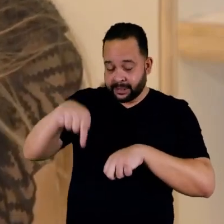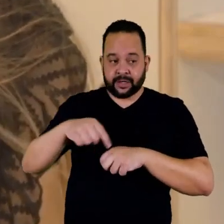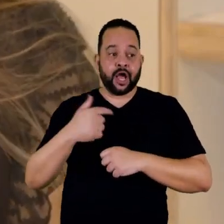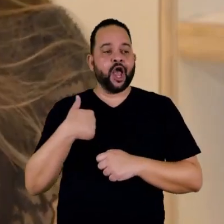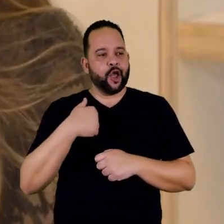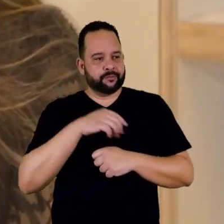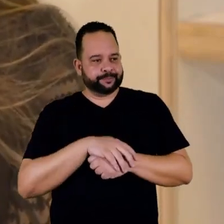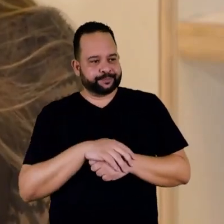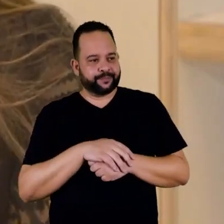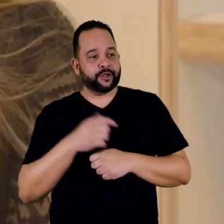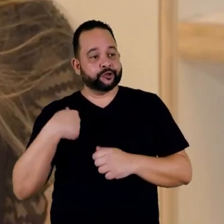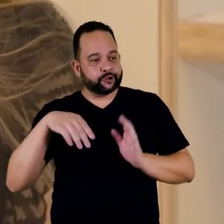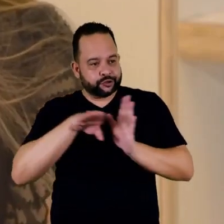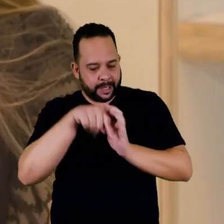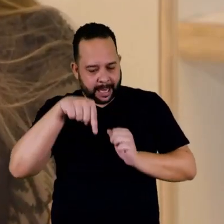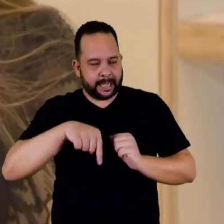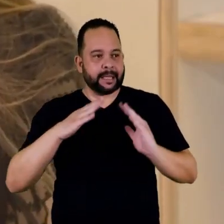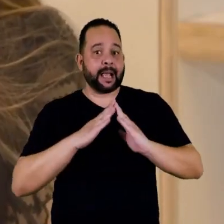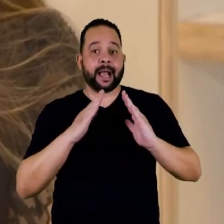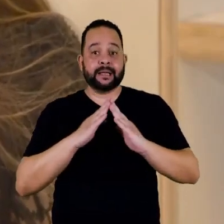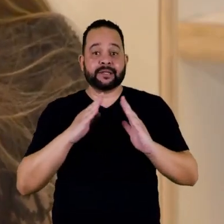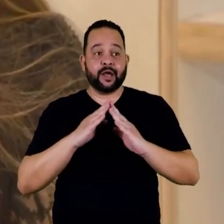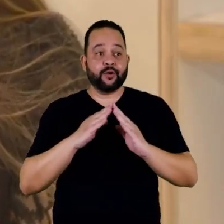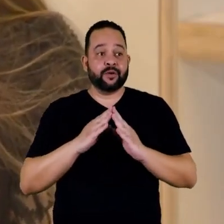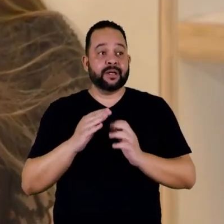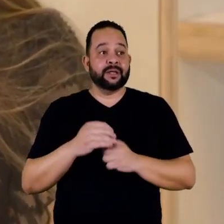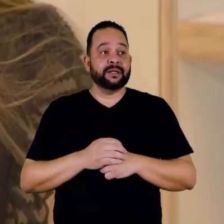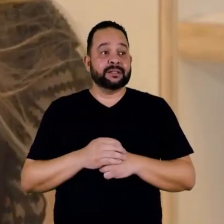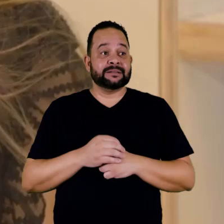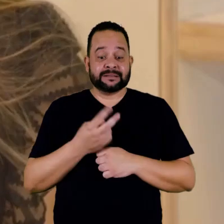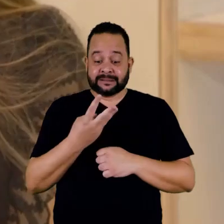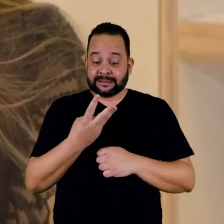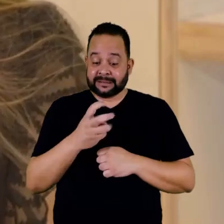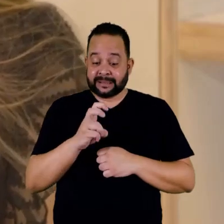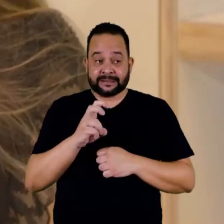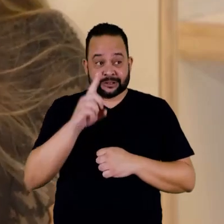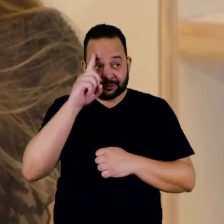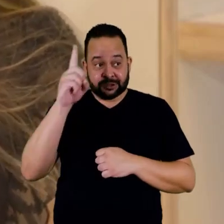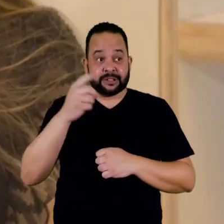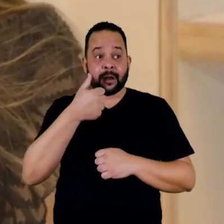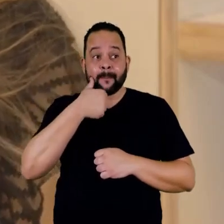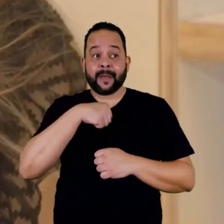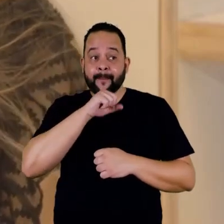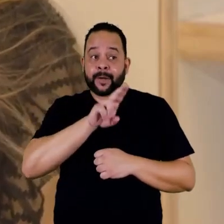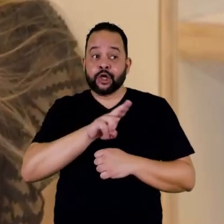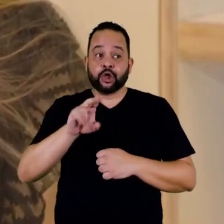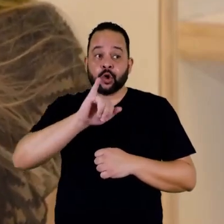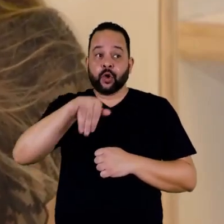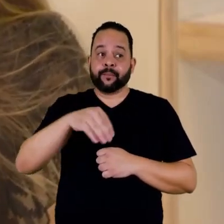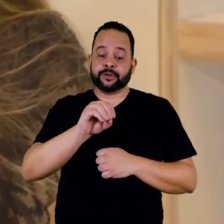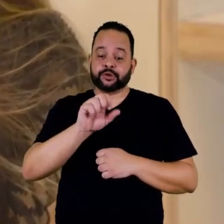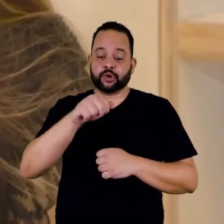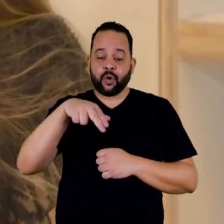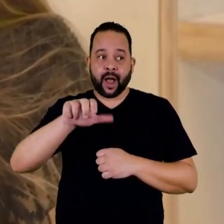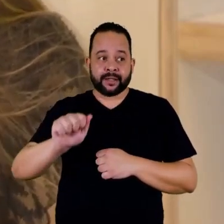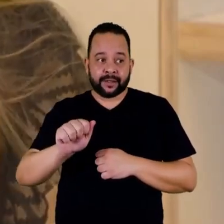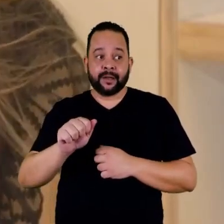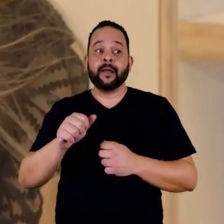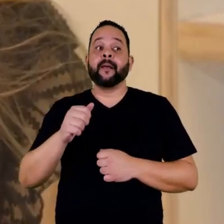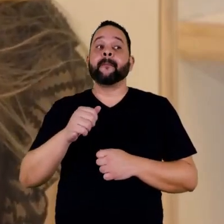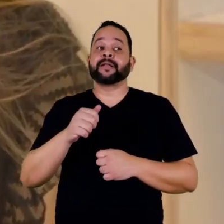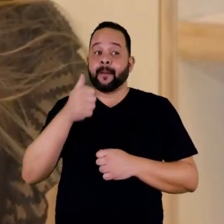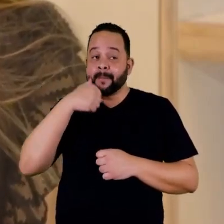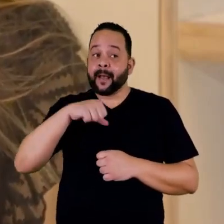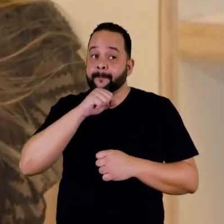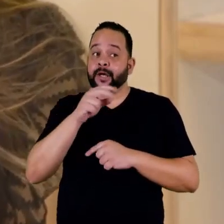falar eu sou a Paula eu cheguei aqui nessa casa eu tinha 35 dias a minha mãe chama Joana e a minha mãe do coração chama Carmen